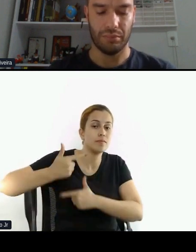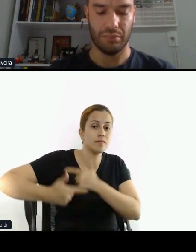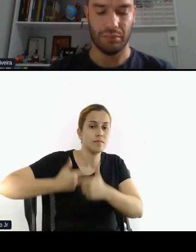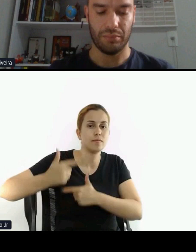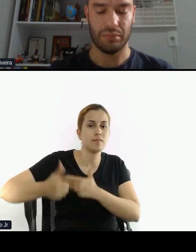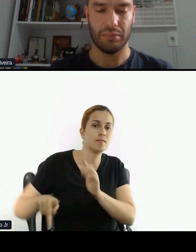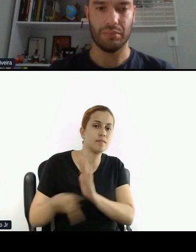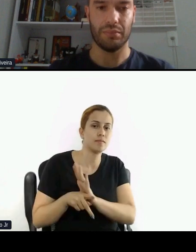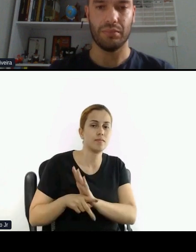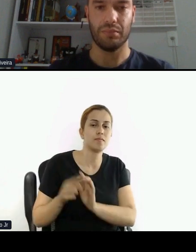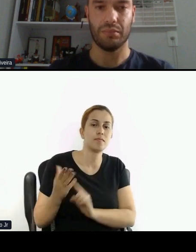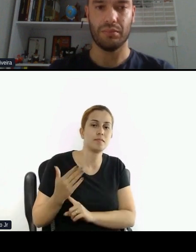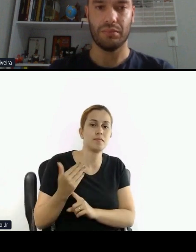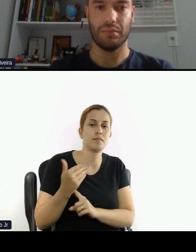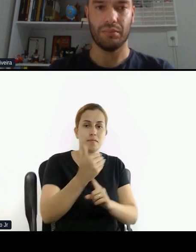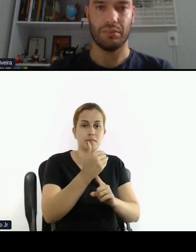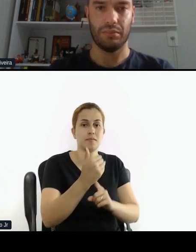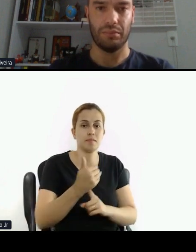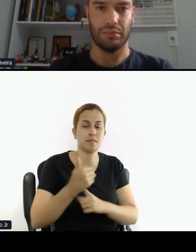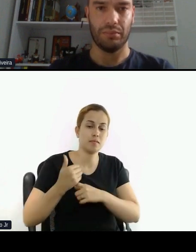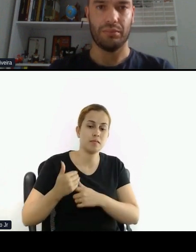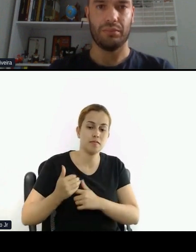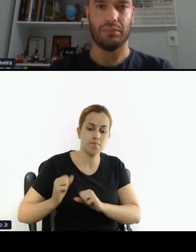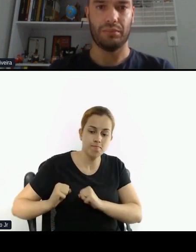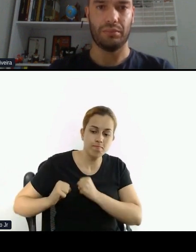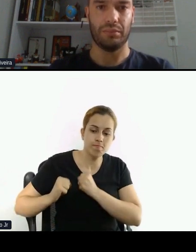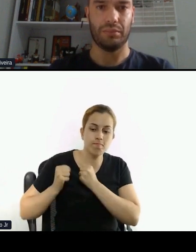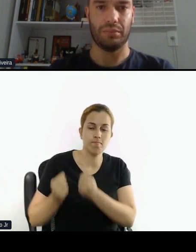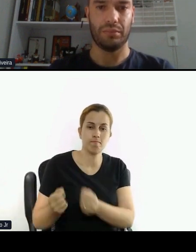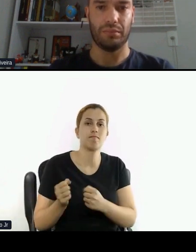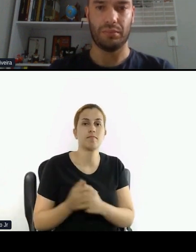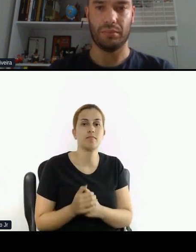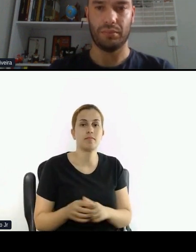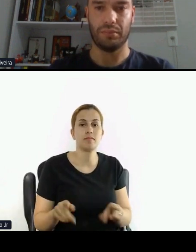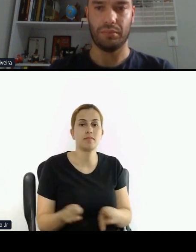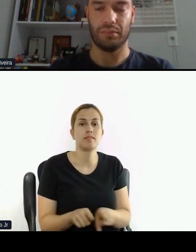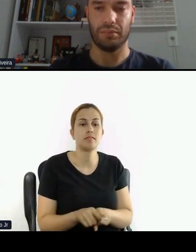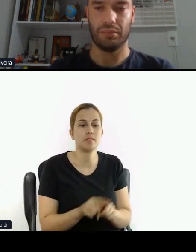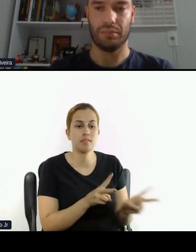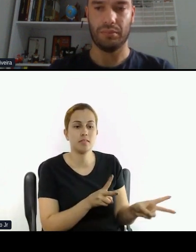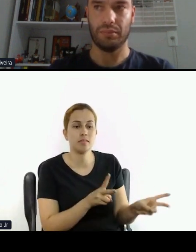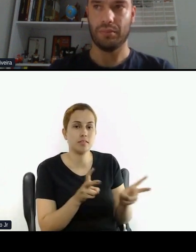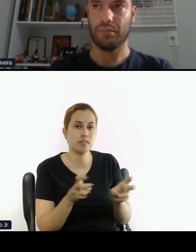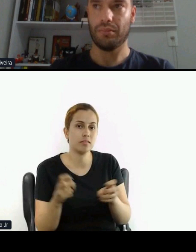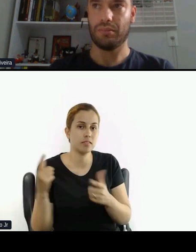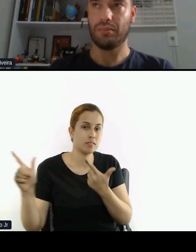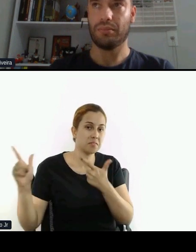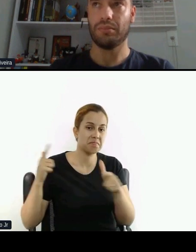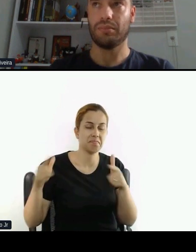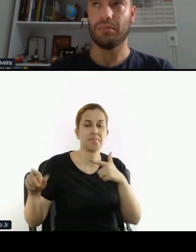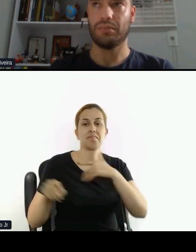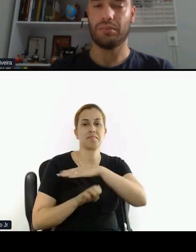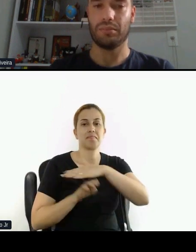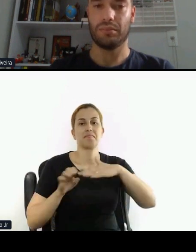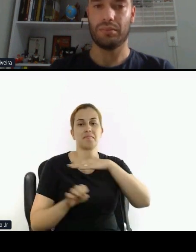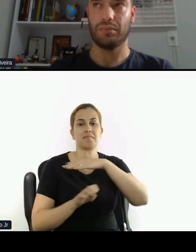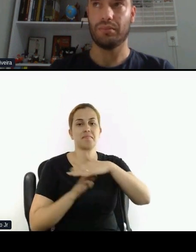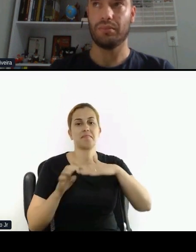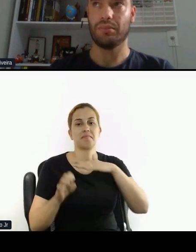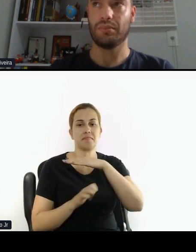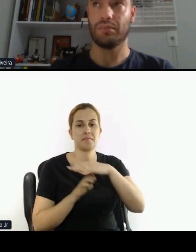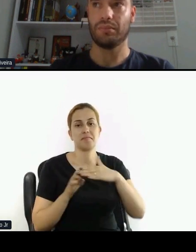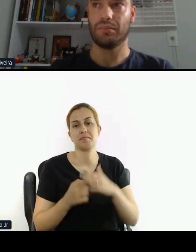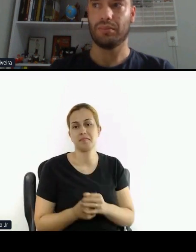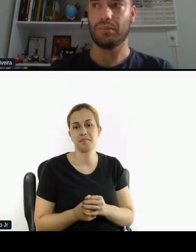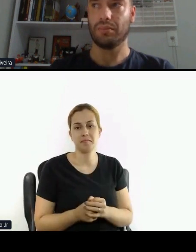tecnologia. Então, isso que eu trago mesmo na organização. Né, tanto o que eu também já participei ali das outras empresas, né, com